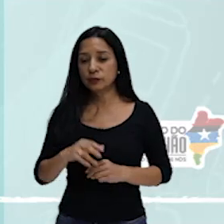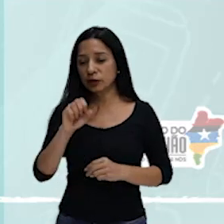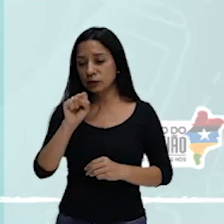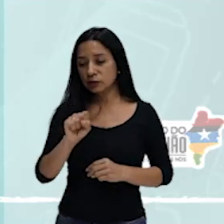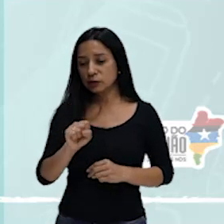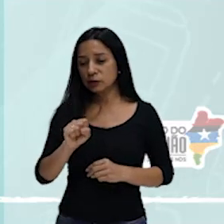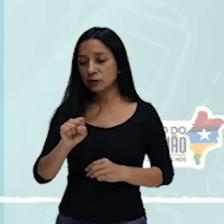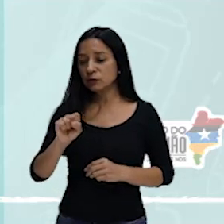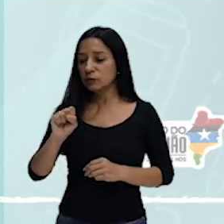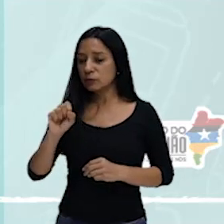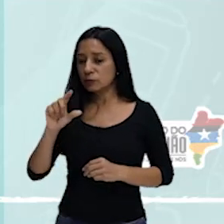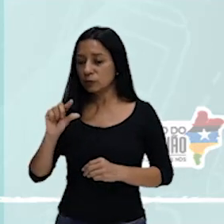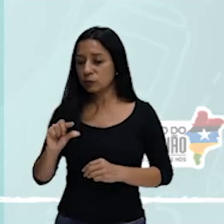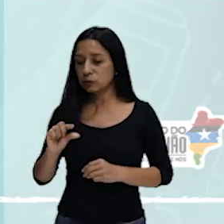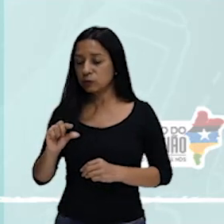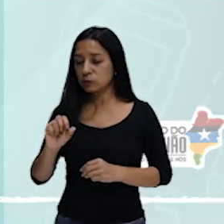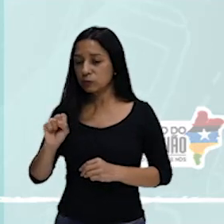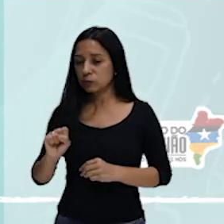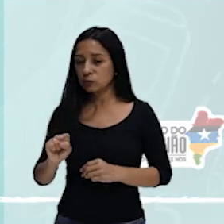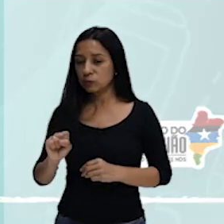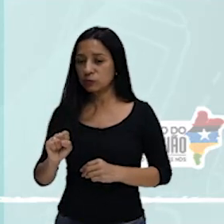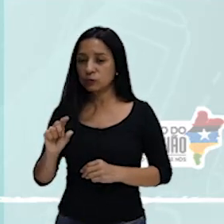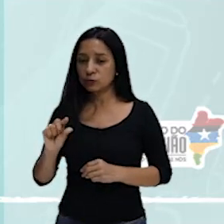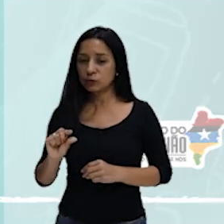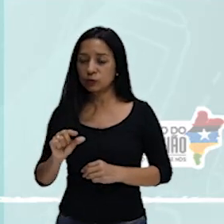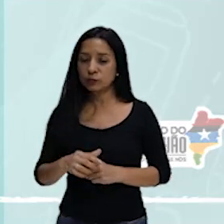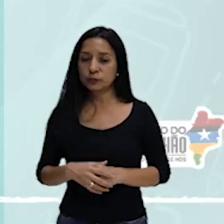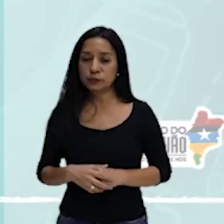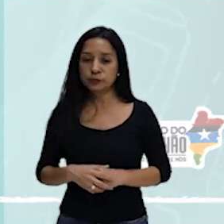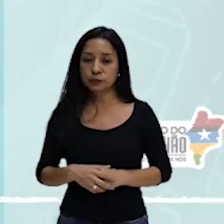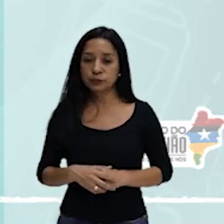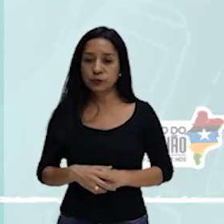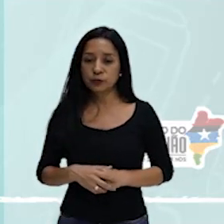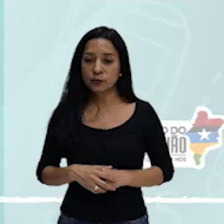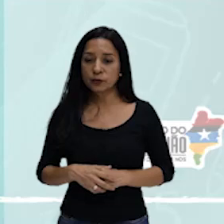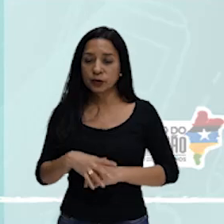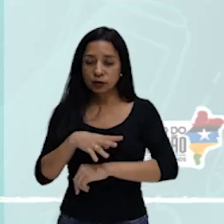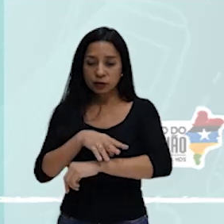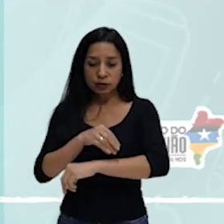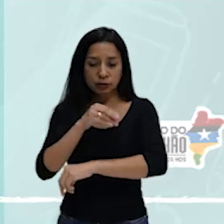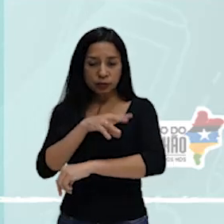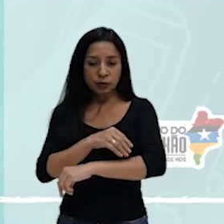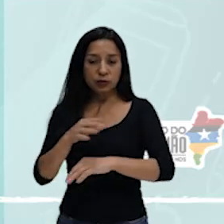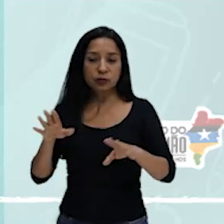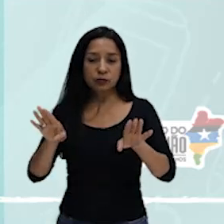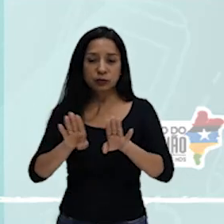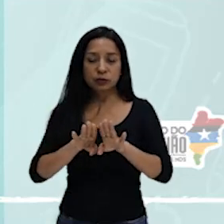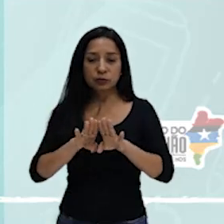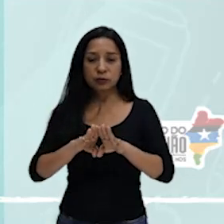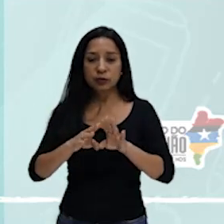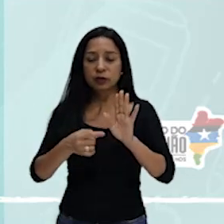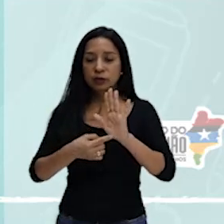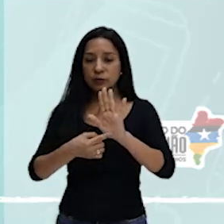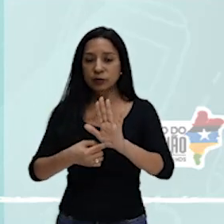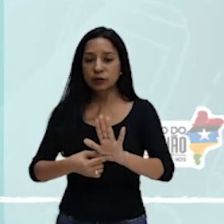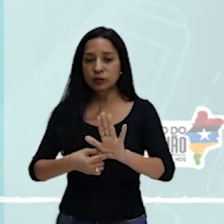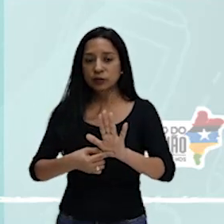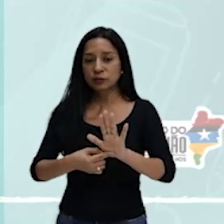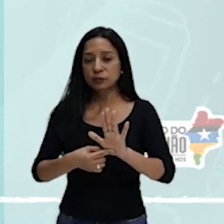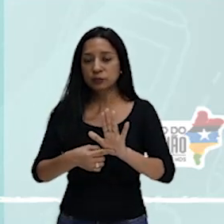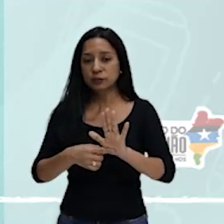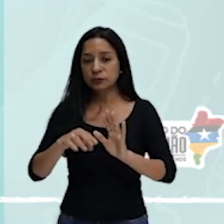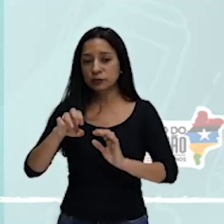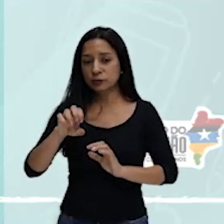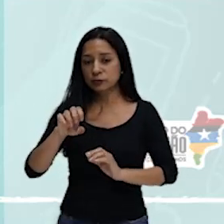S-zinho, S-zinho. Só que esse padrão de pelagem também ele vai apresentar expressividade